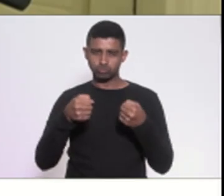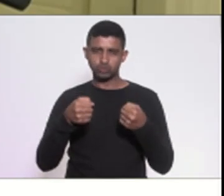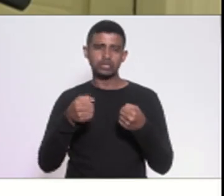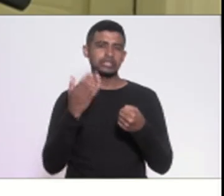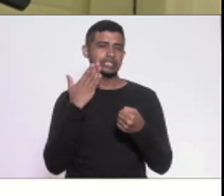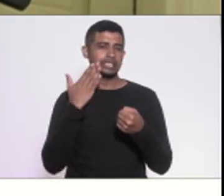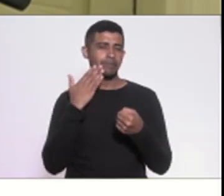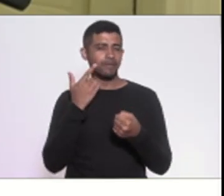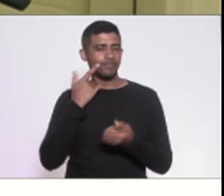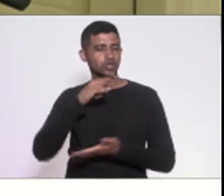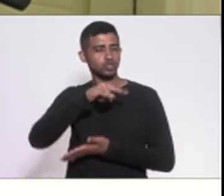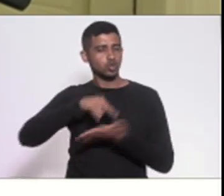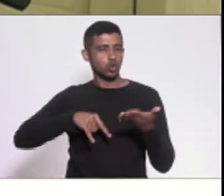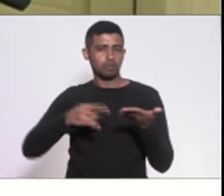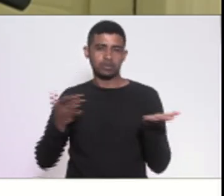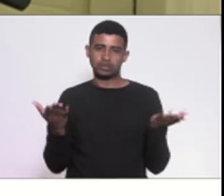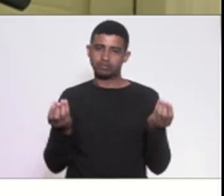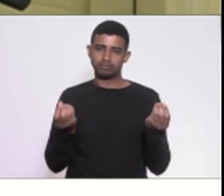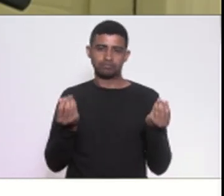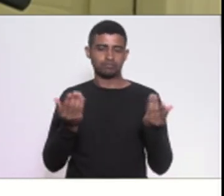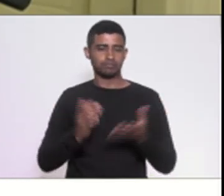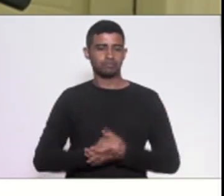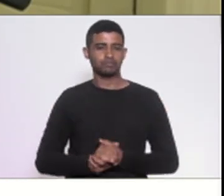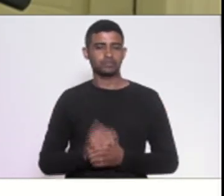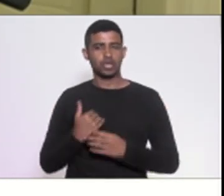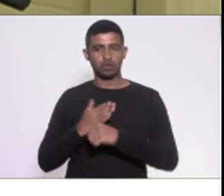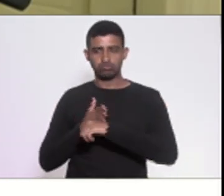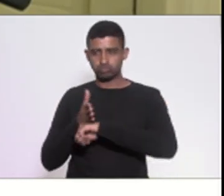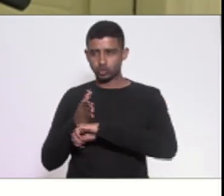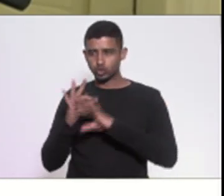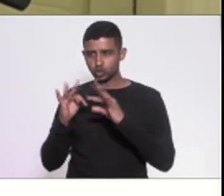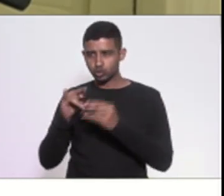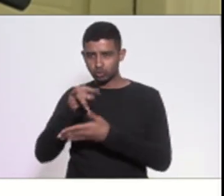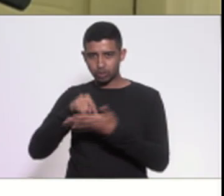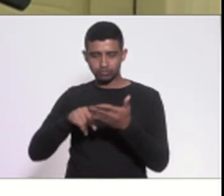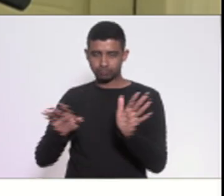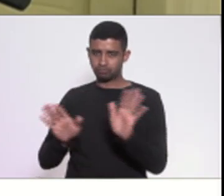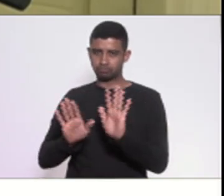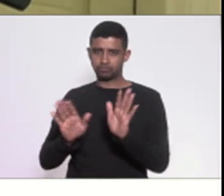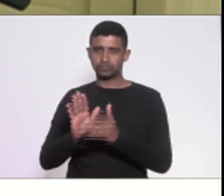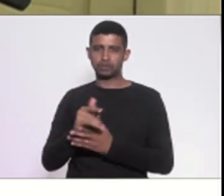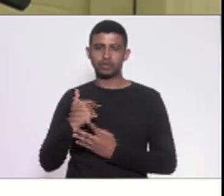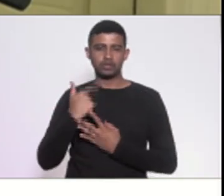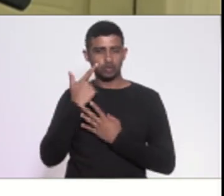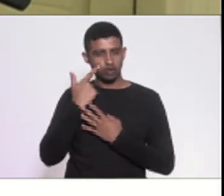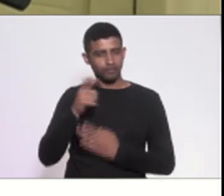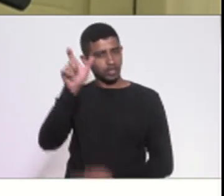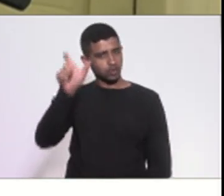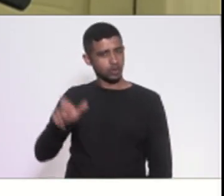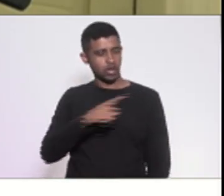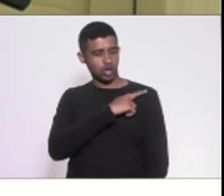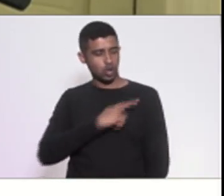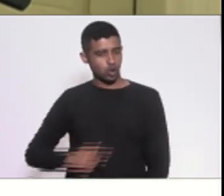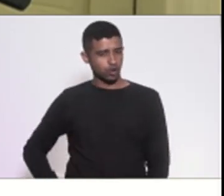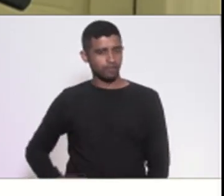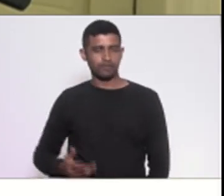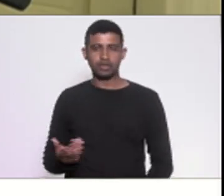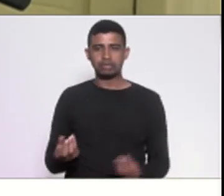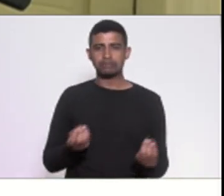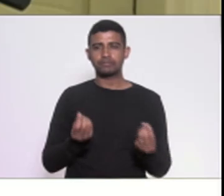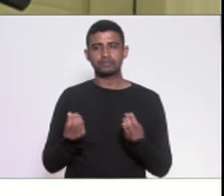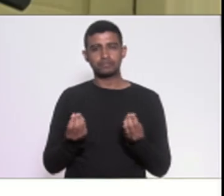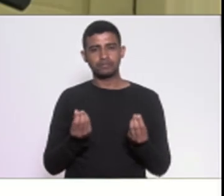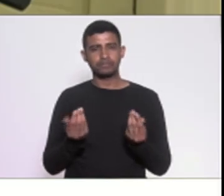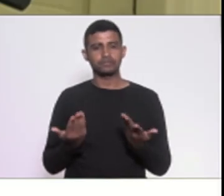a documentação. Eu não tive ainda acesso a tudo, mas eu estou vendo o governador fazer